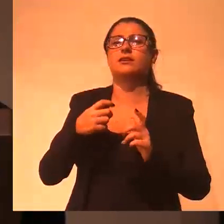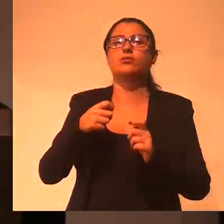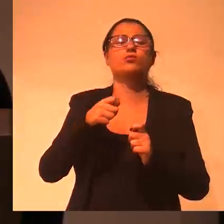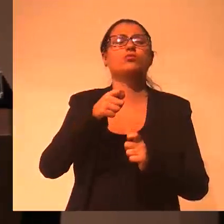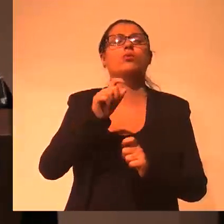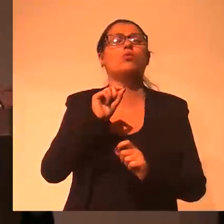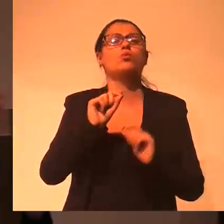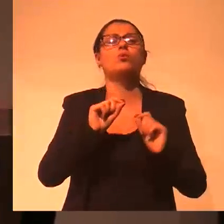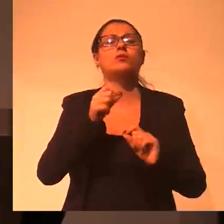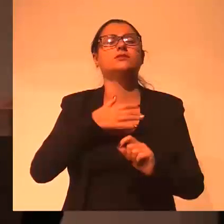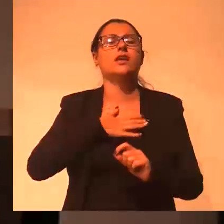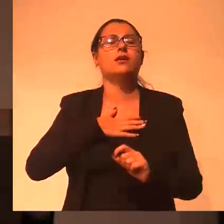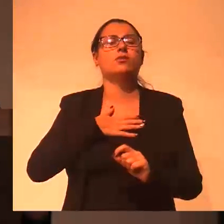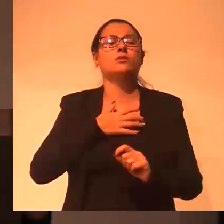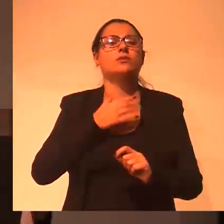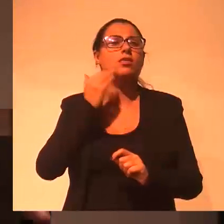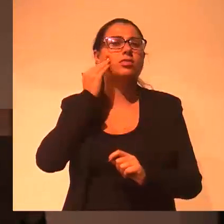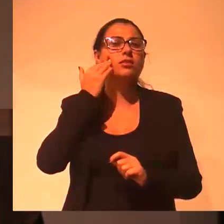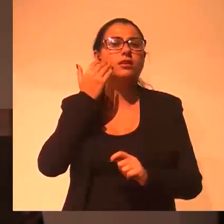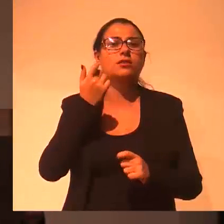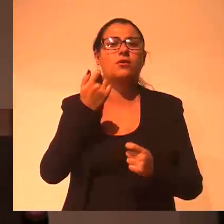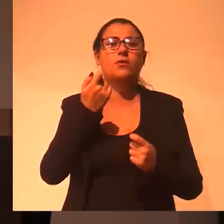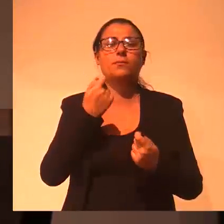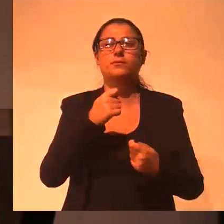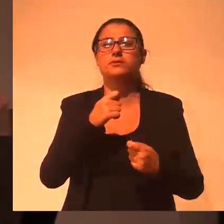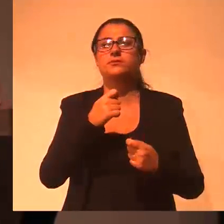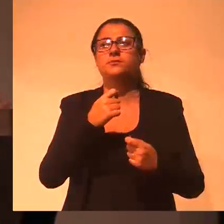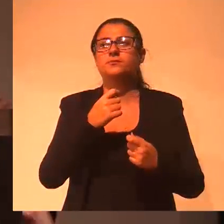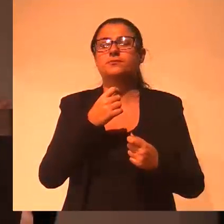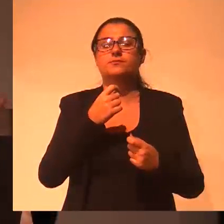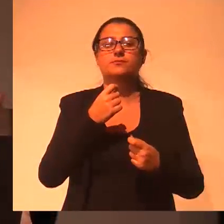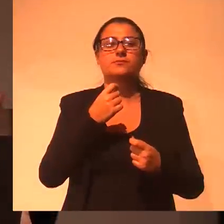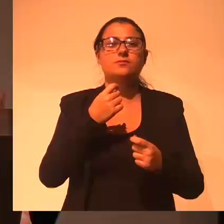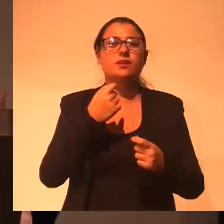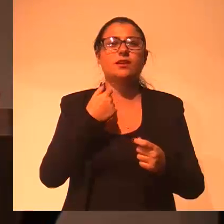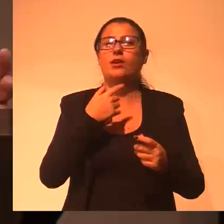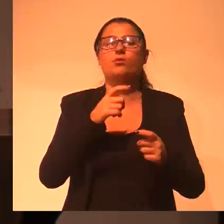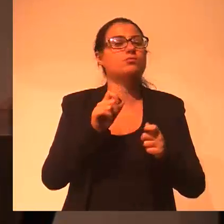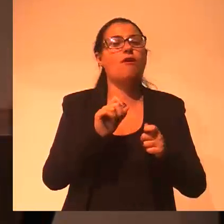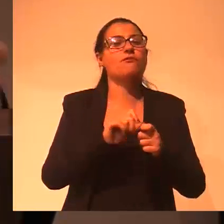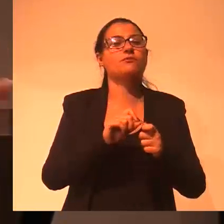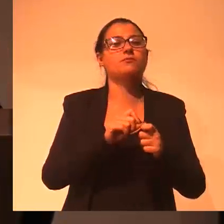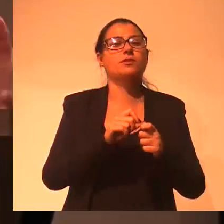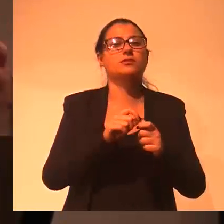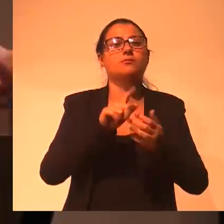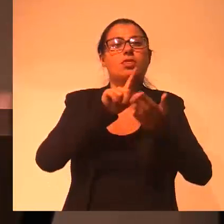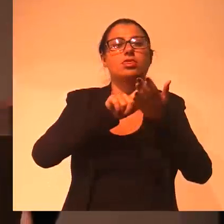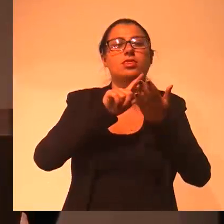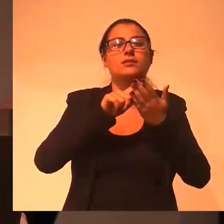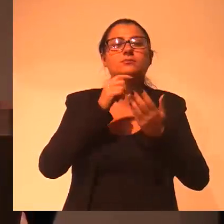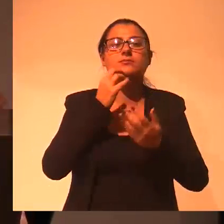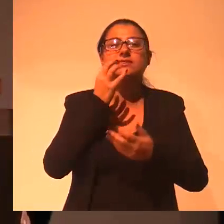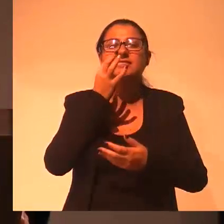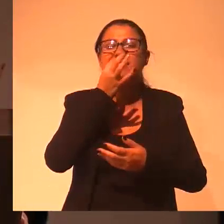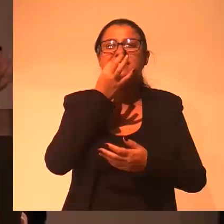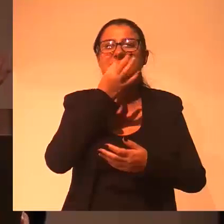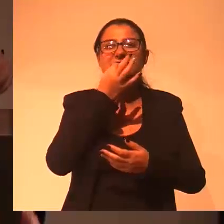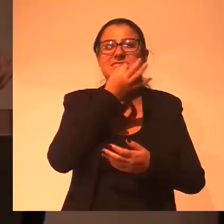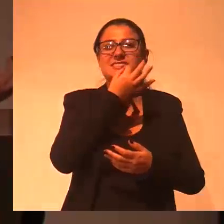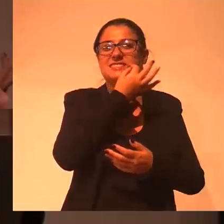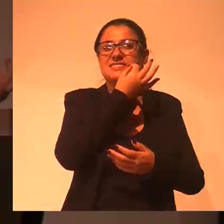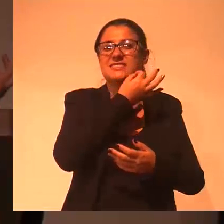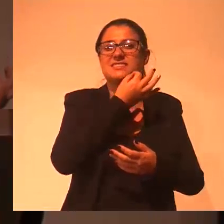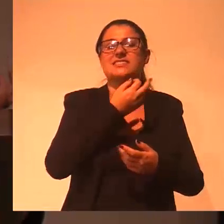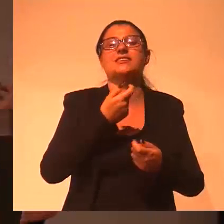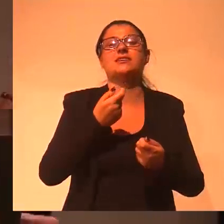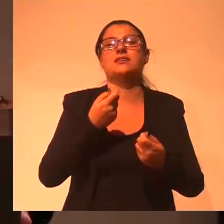gostaria de entender aqui? Falei, eu preciso trocar, porque faz tempo que eu não faço uma limpeza, eu quero entender aqui como é que estão os meus dentes. Ele